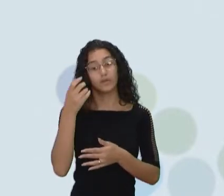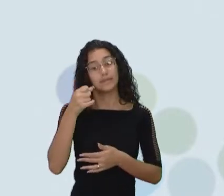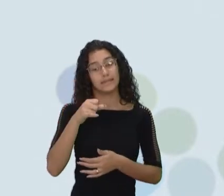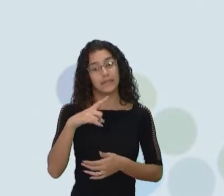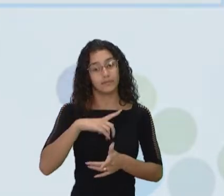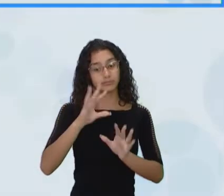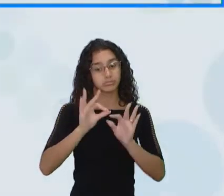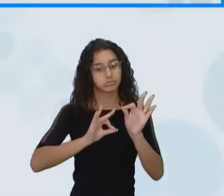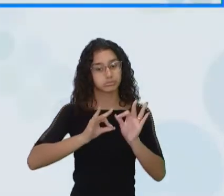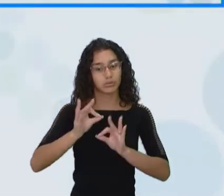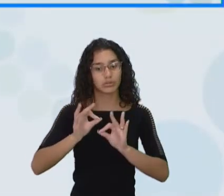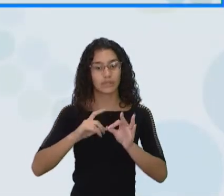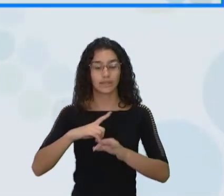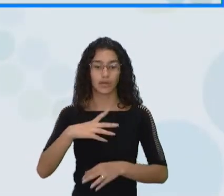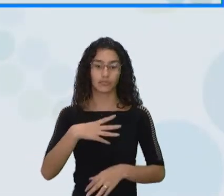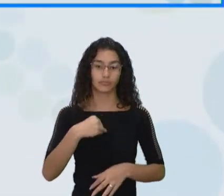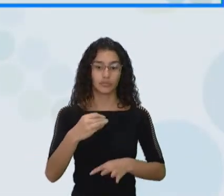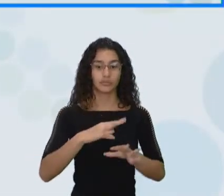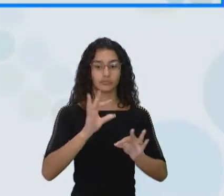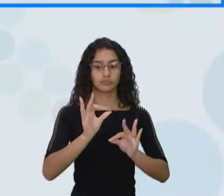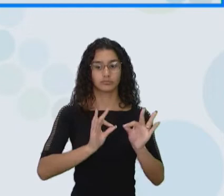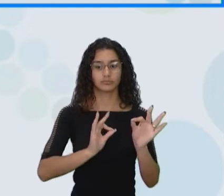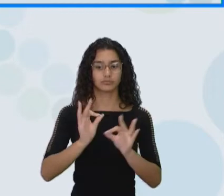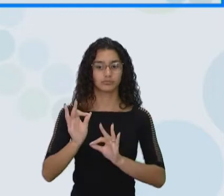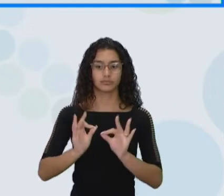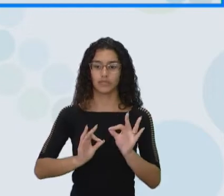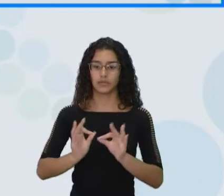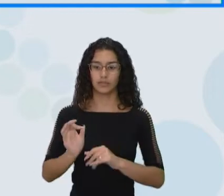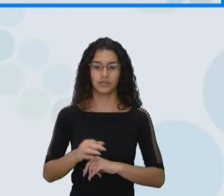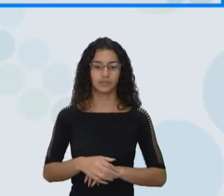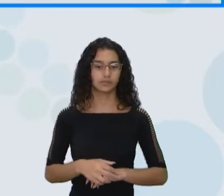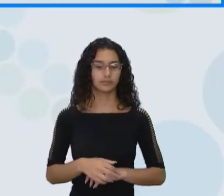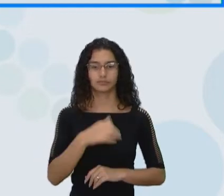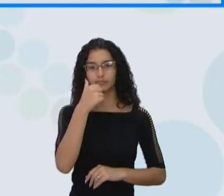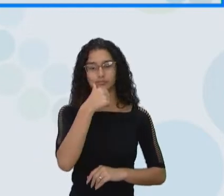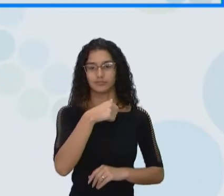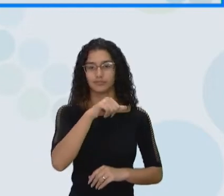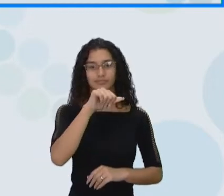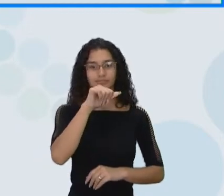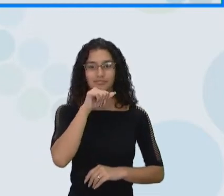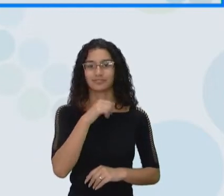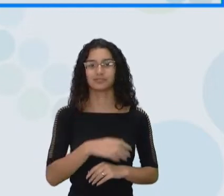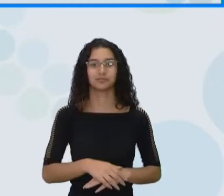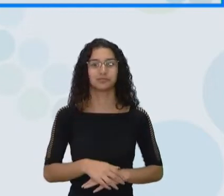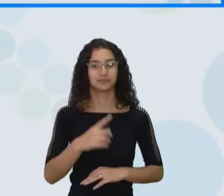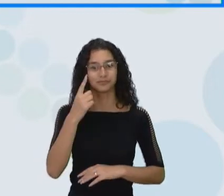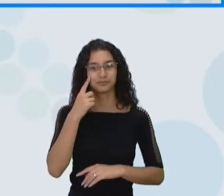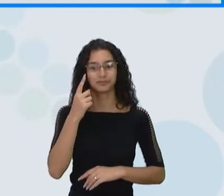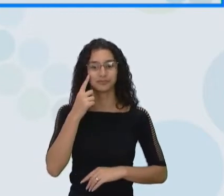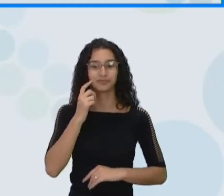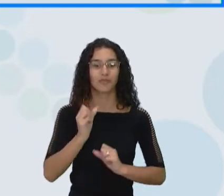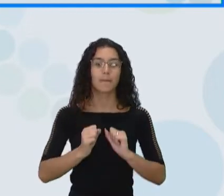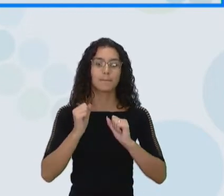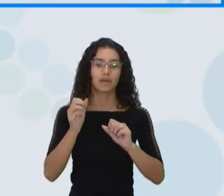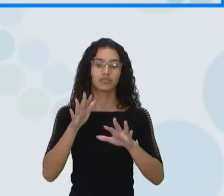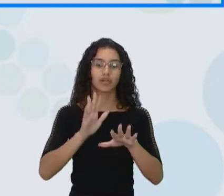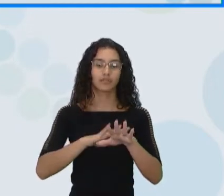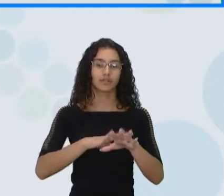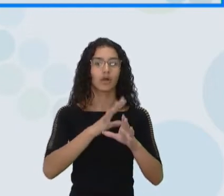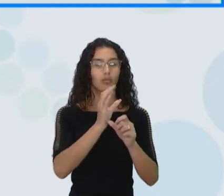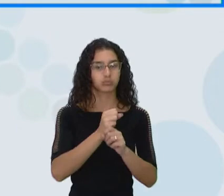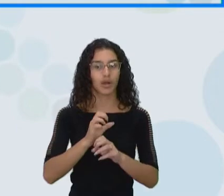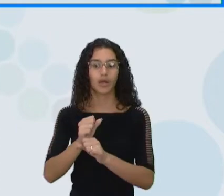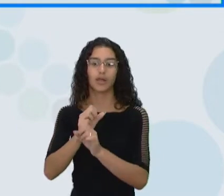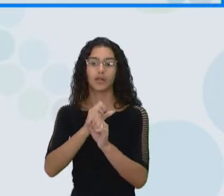quiser projetar, se eu quiser ter um filho, me projetar aí sendo uma mãe, pensando nisso, eu posso já fazer esse cálculo